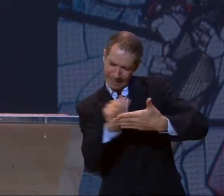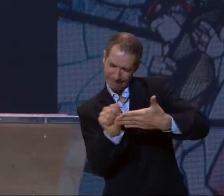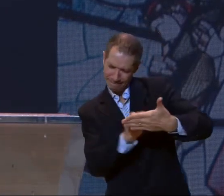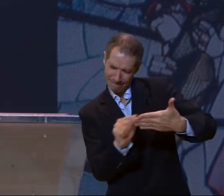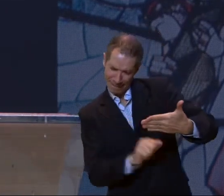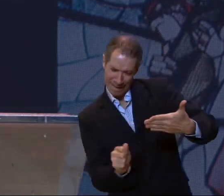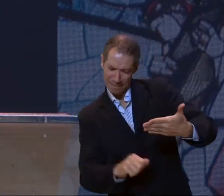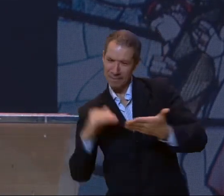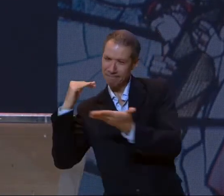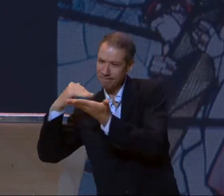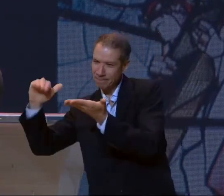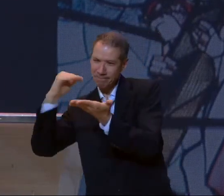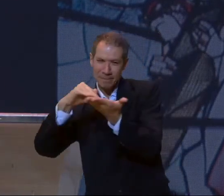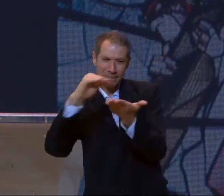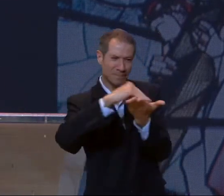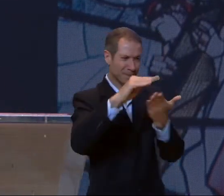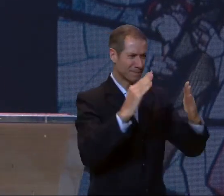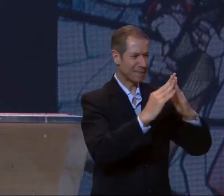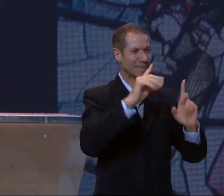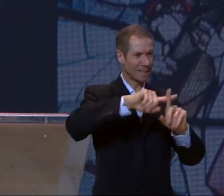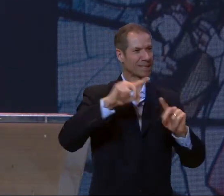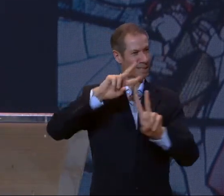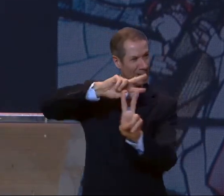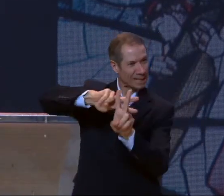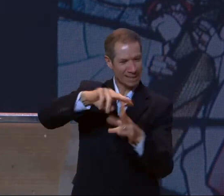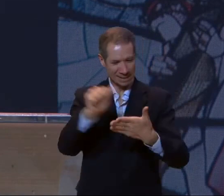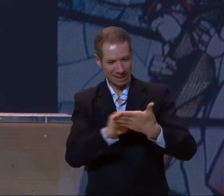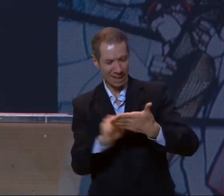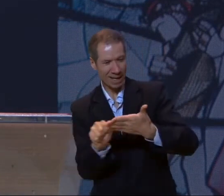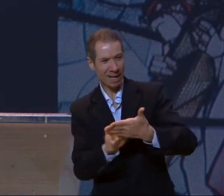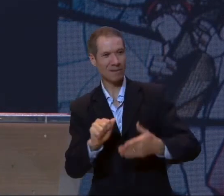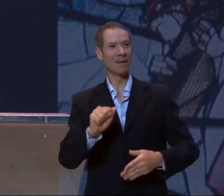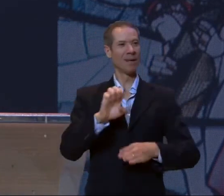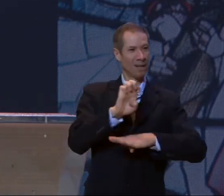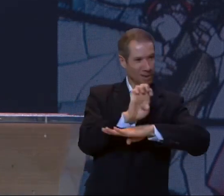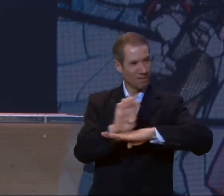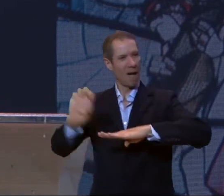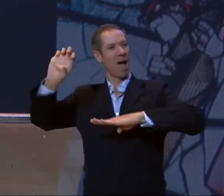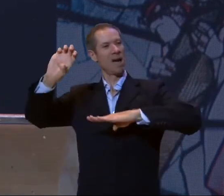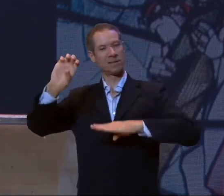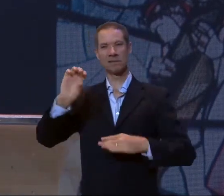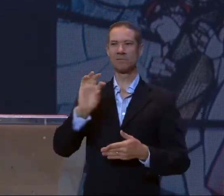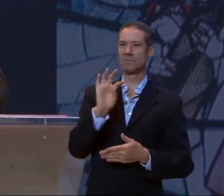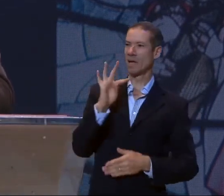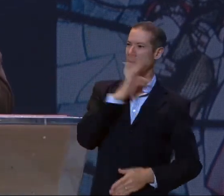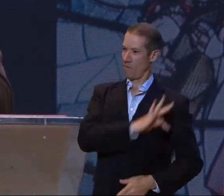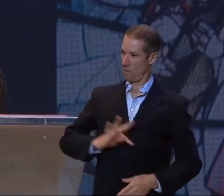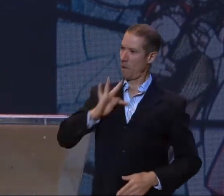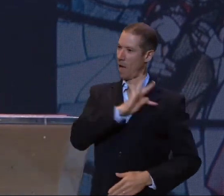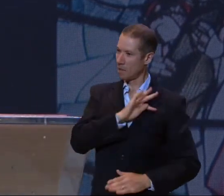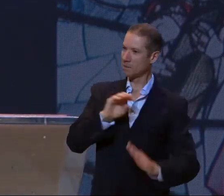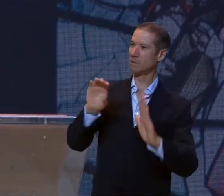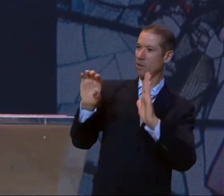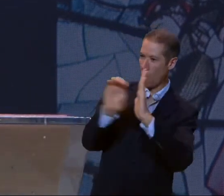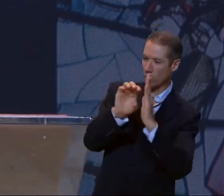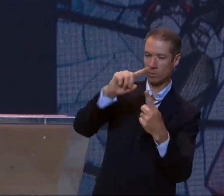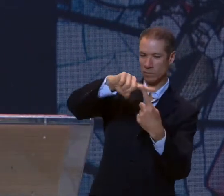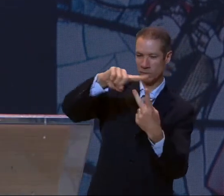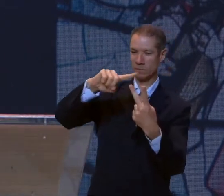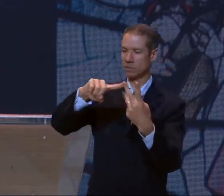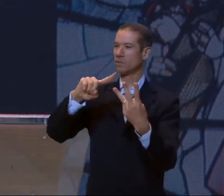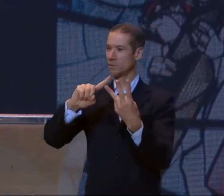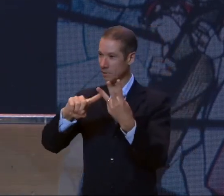às igrejas. Quando está na cadeia, escreve aos Efésios, aos Filipenses, aos Colossenses e a